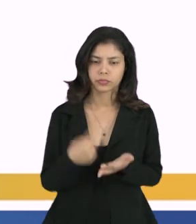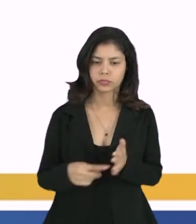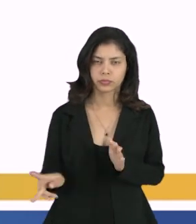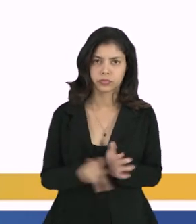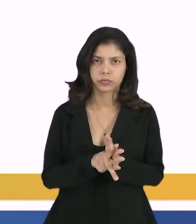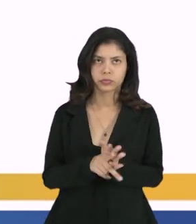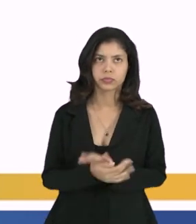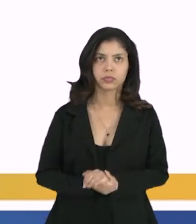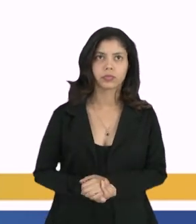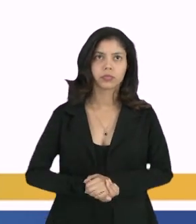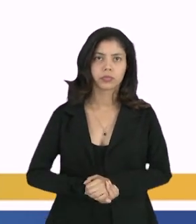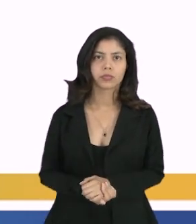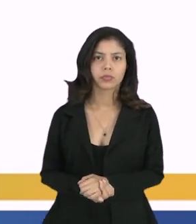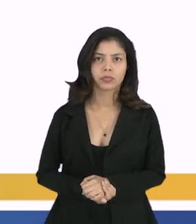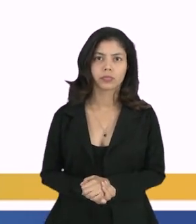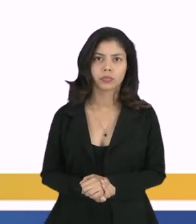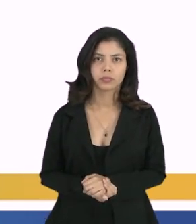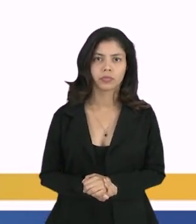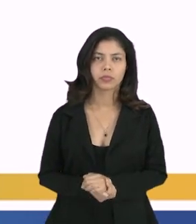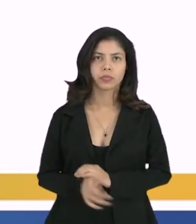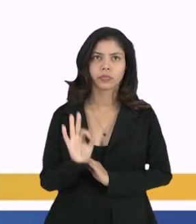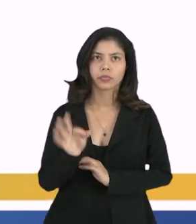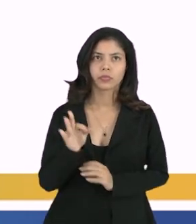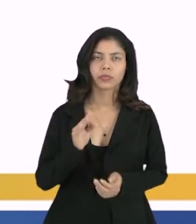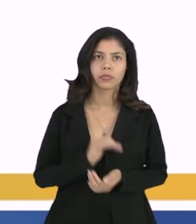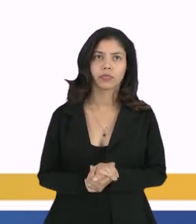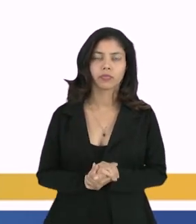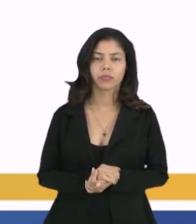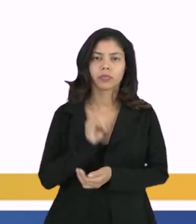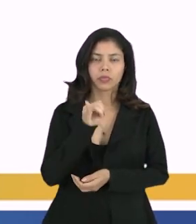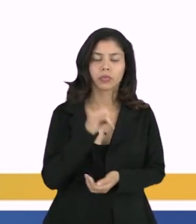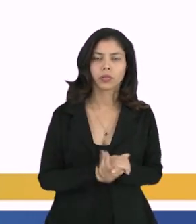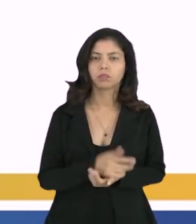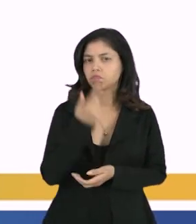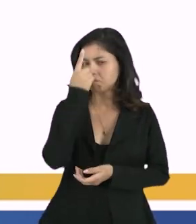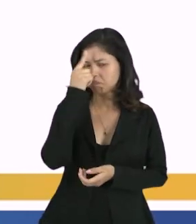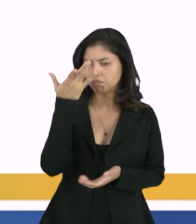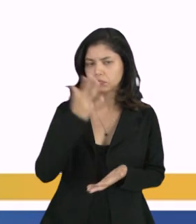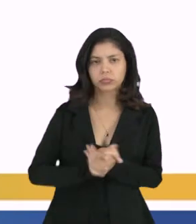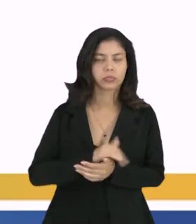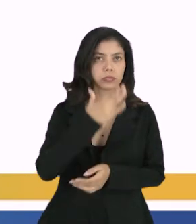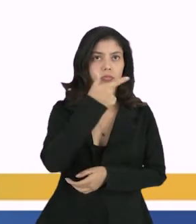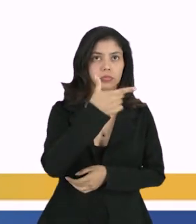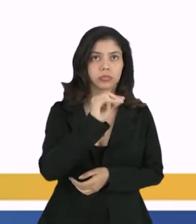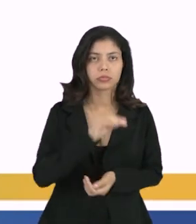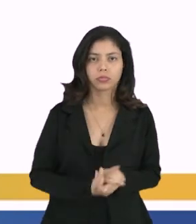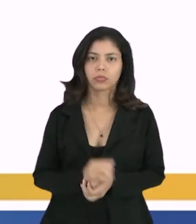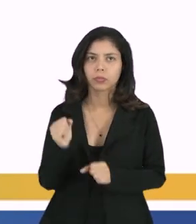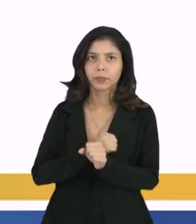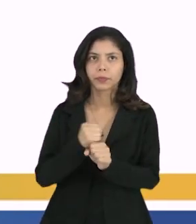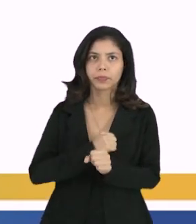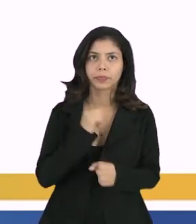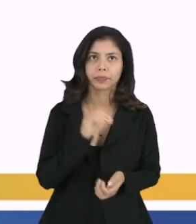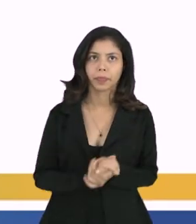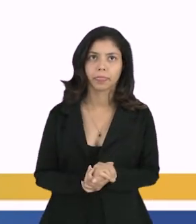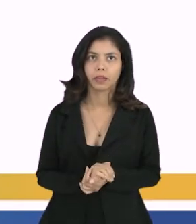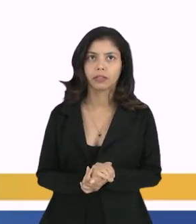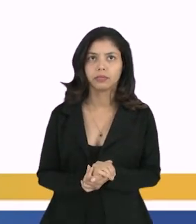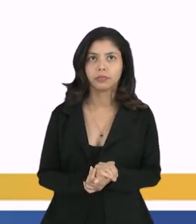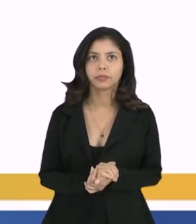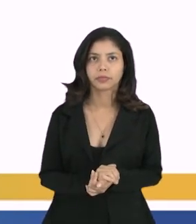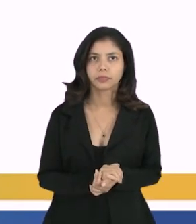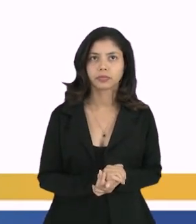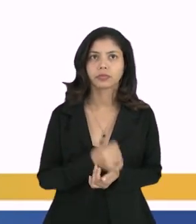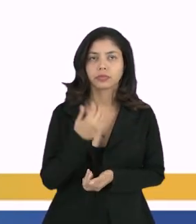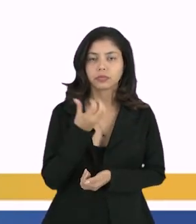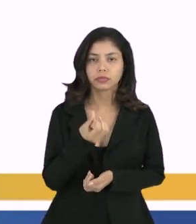convenientes, certinho? Então vamos lá. Se eu suponho que José tenha 20 anos, o Marcelo vai ter o